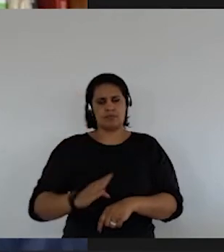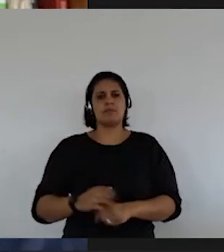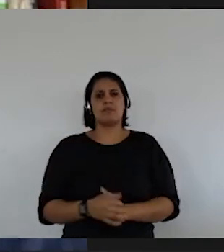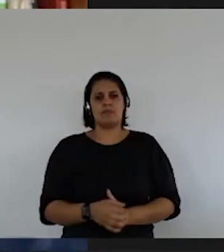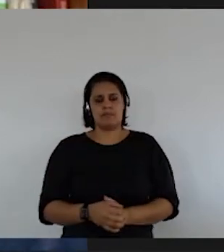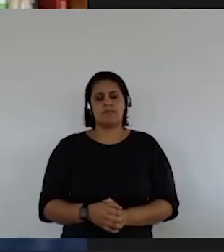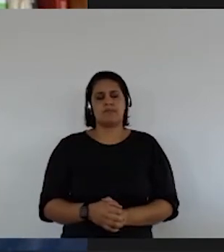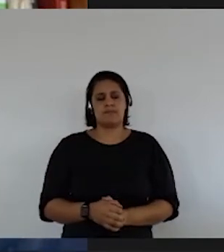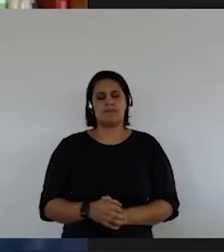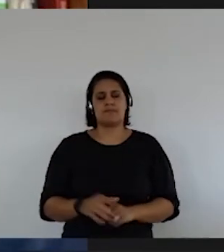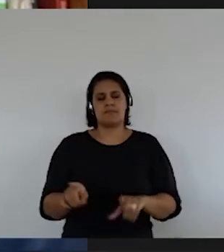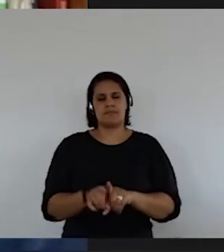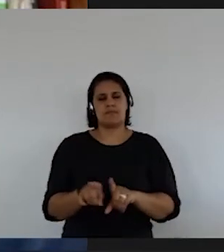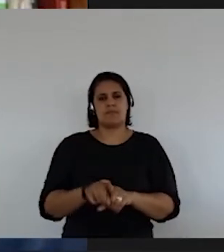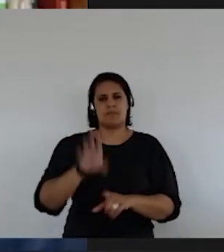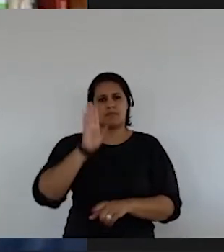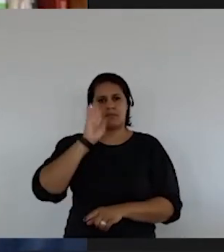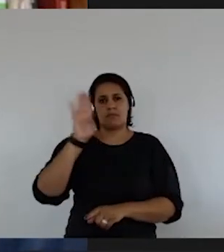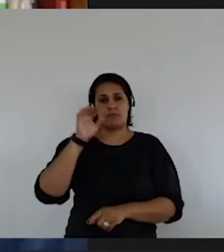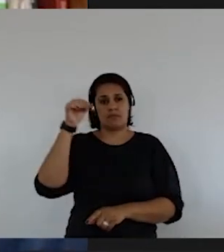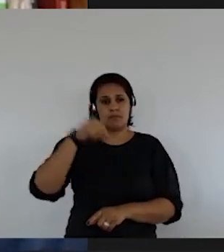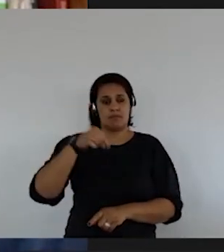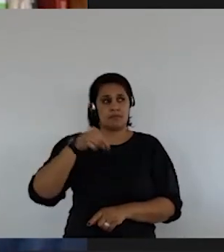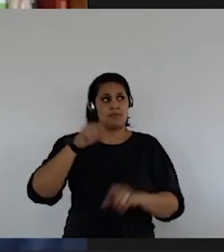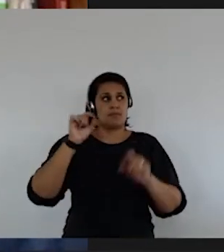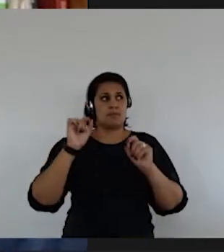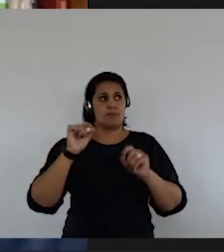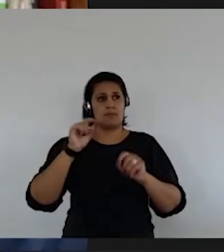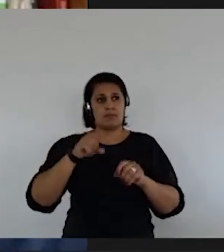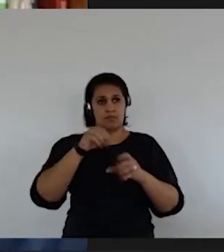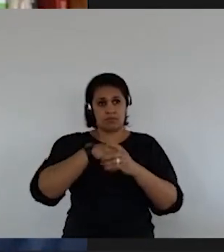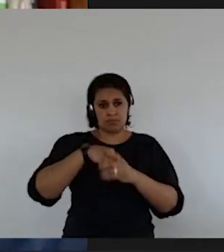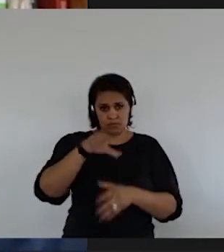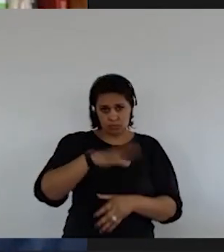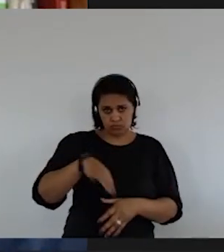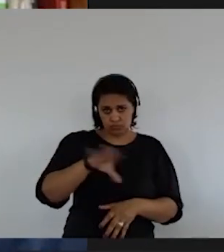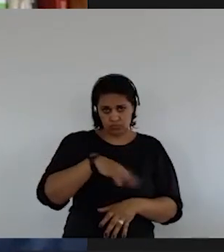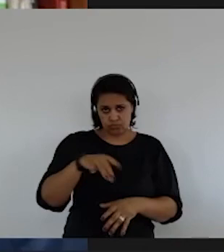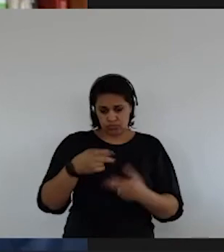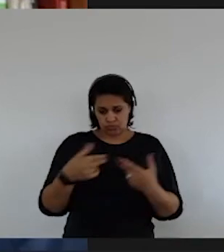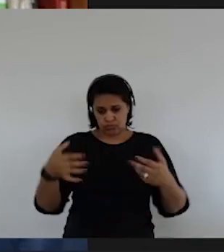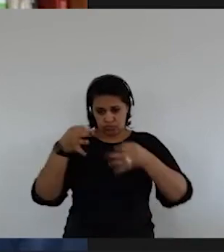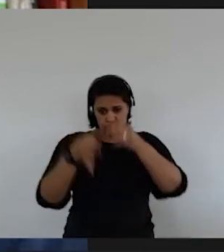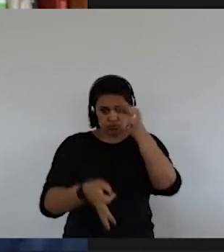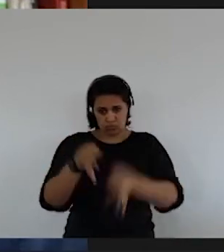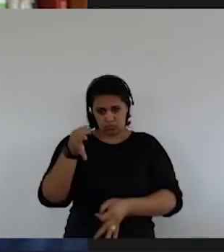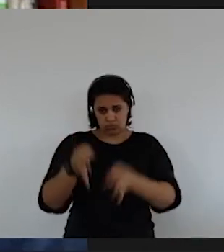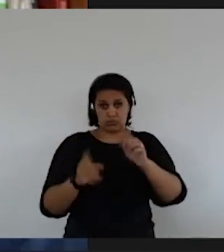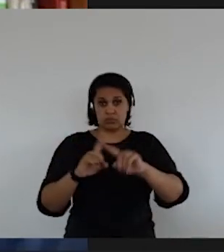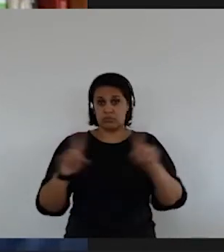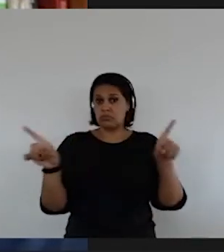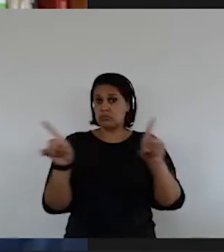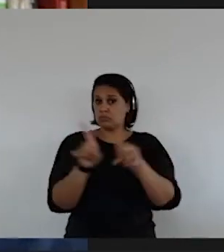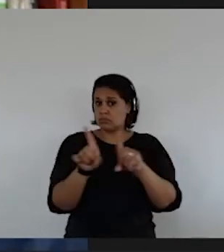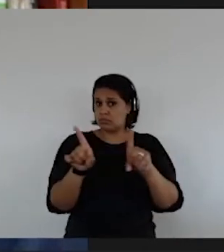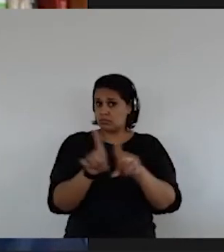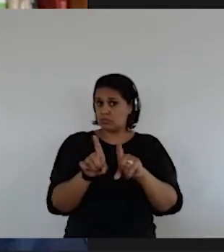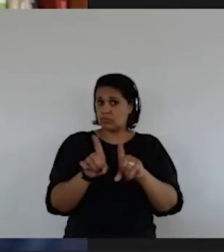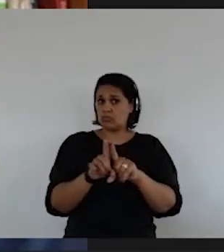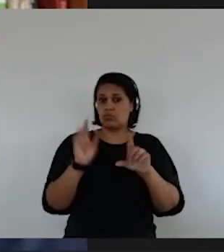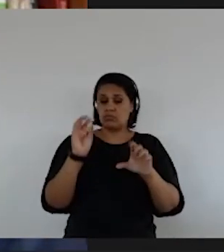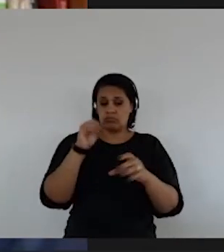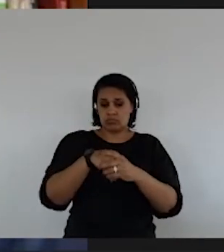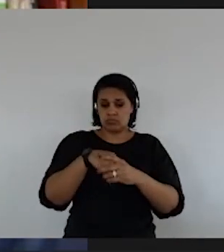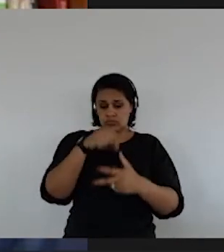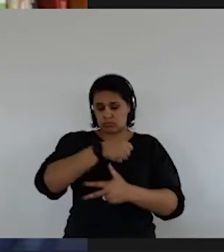inclusive eu diria, não só nos órgãos do Poder Judiciário, mas também entre os poderes,